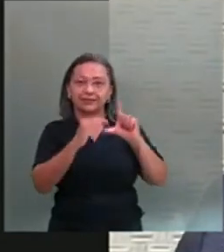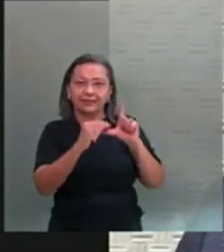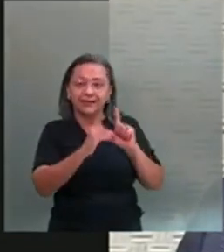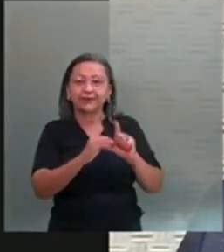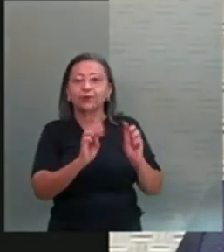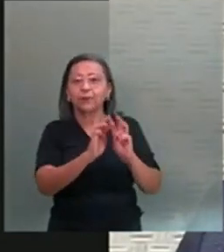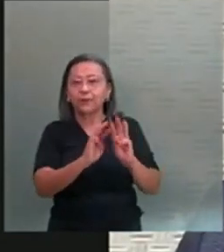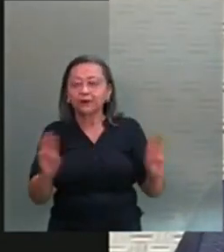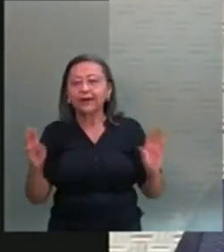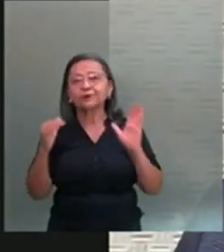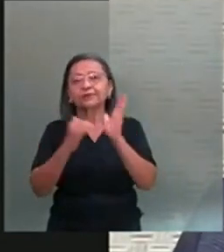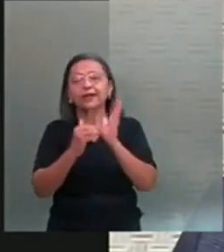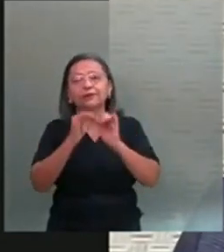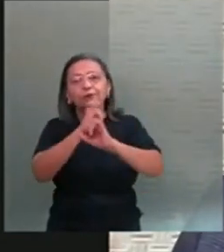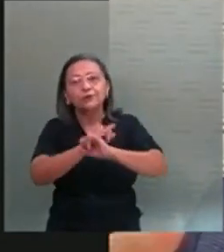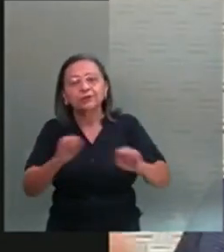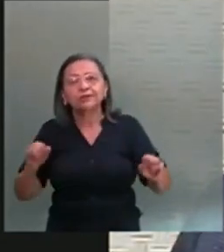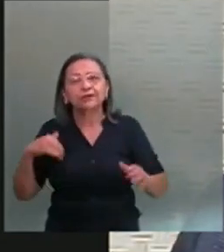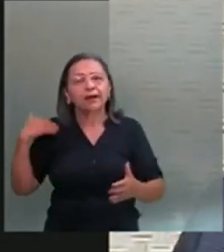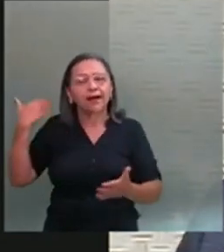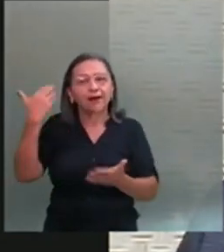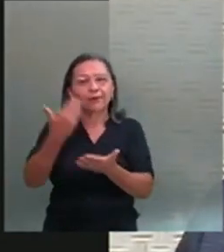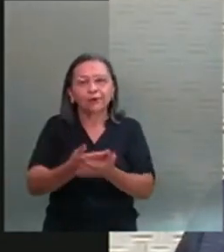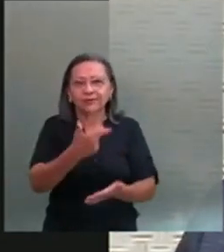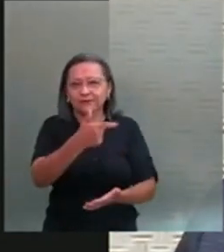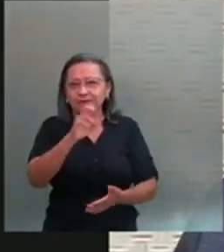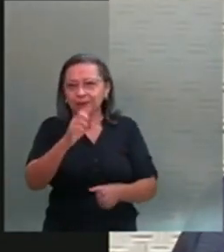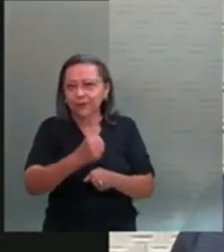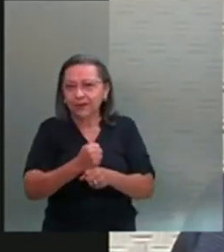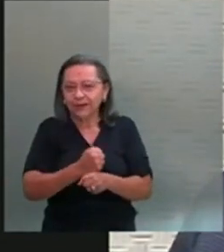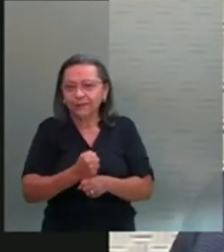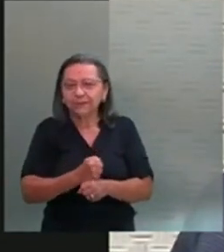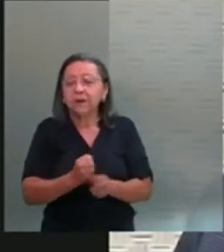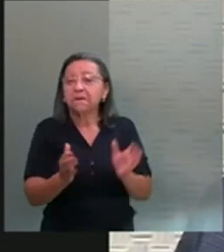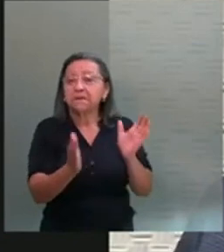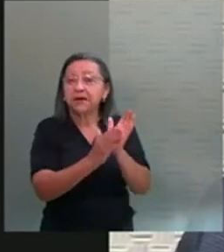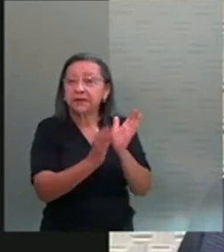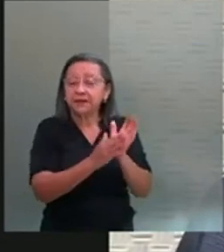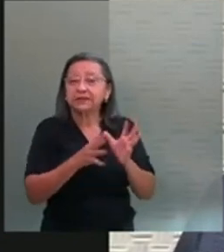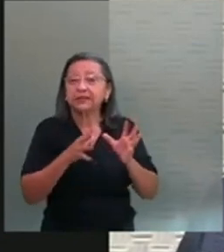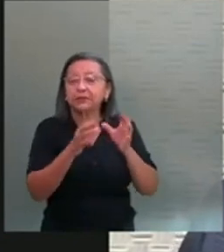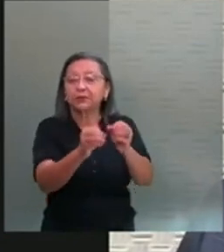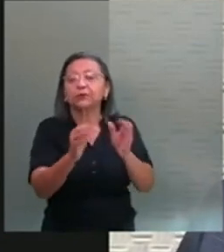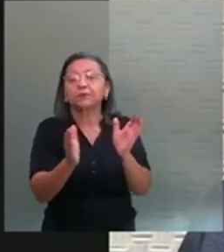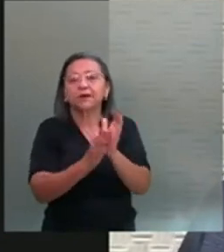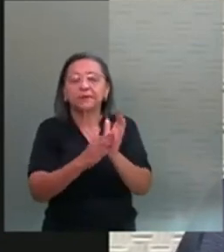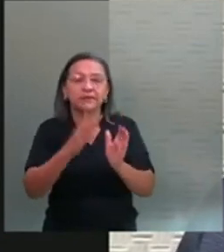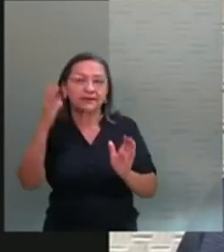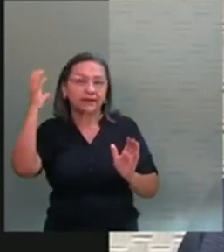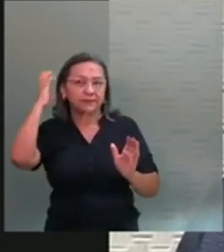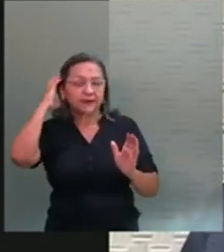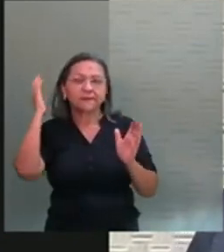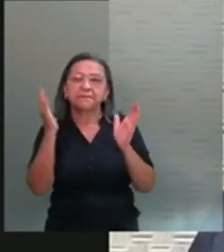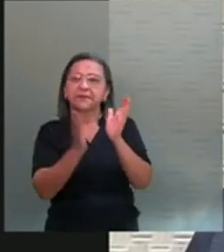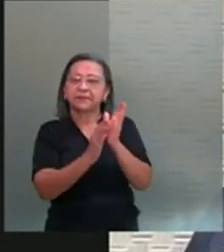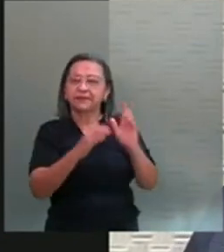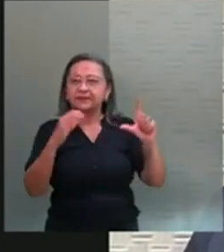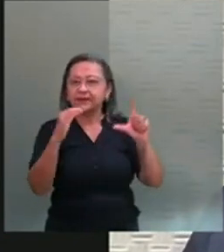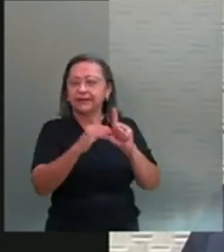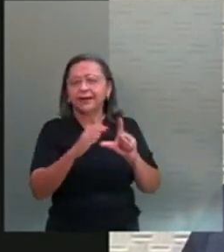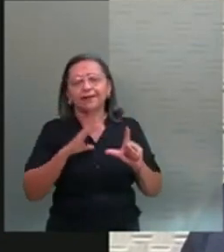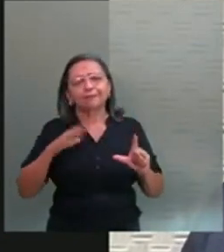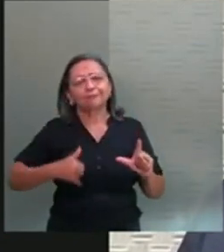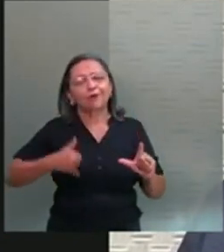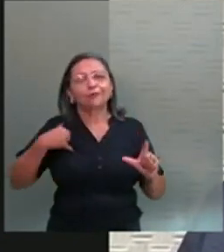portal Senado Notícias, ao longo desses 25 anos. Parabéns à agência, parabéns à rádio. É um orgulho fazer parte dessa